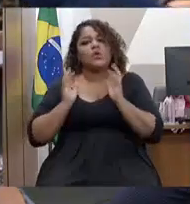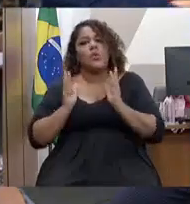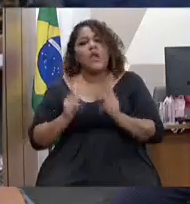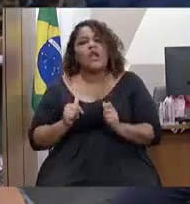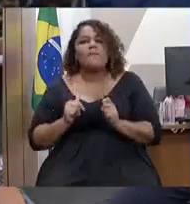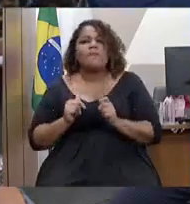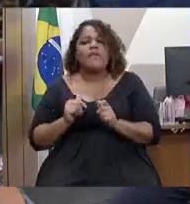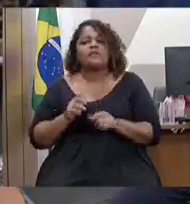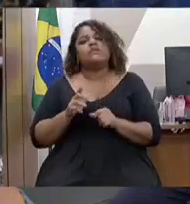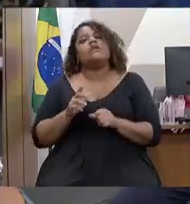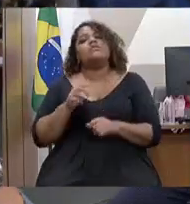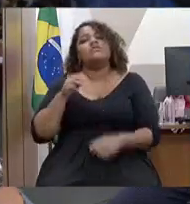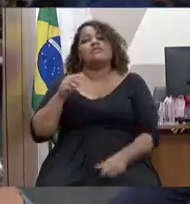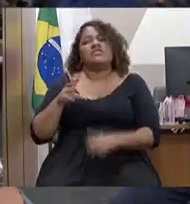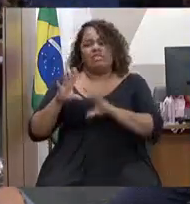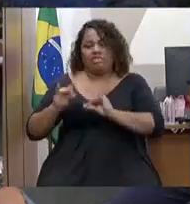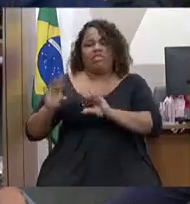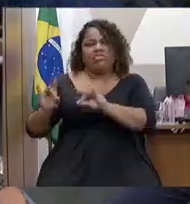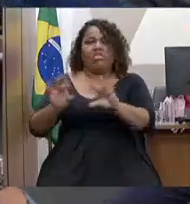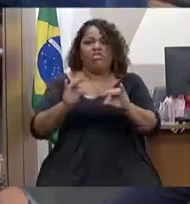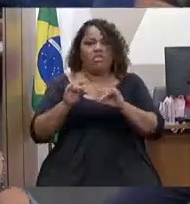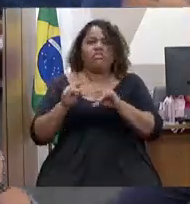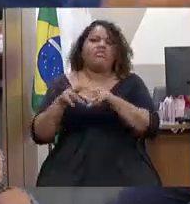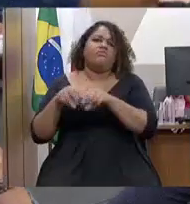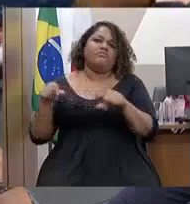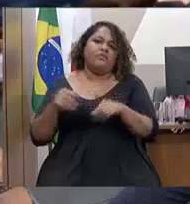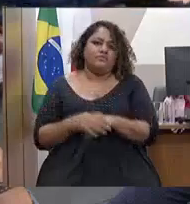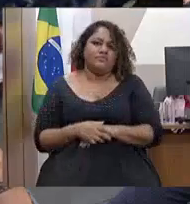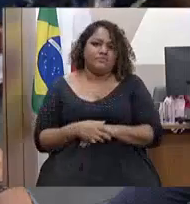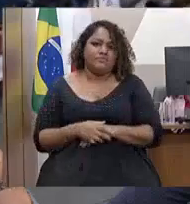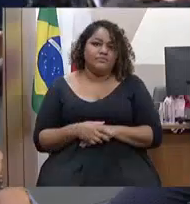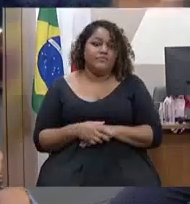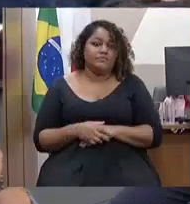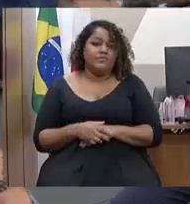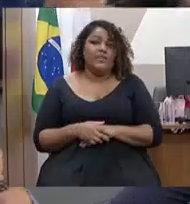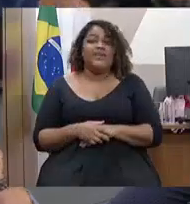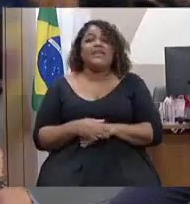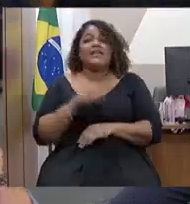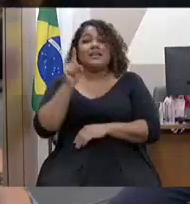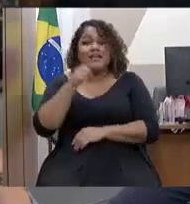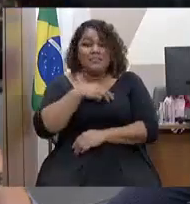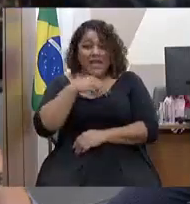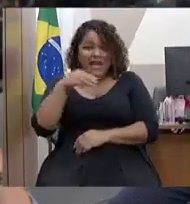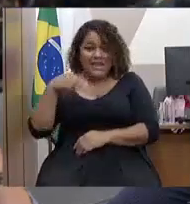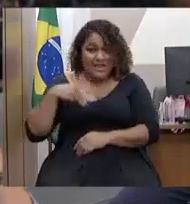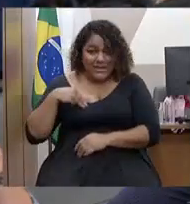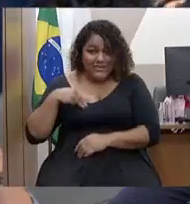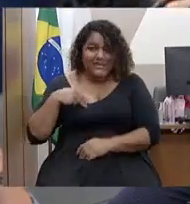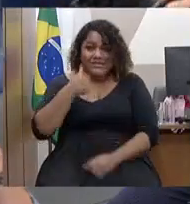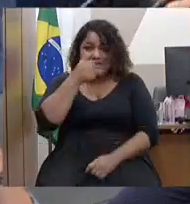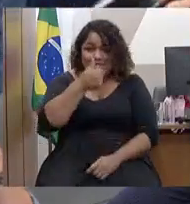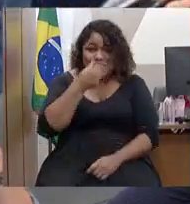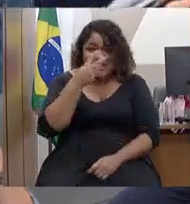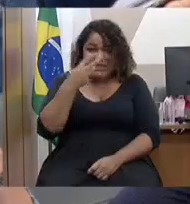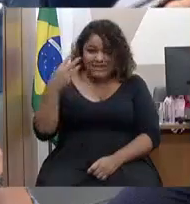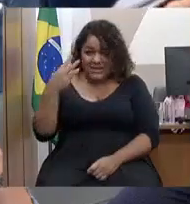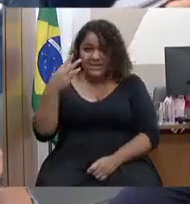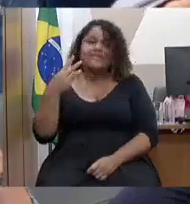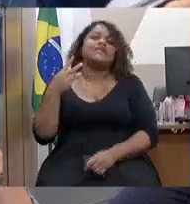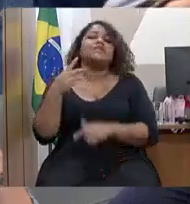desses de Mariana 183 trabalhadores que estavam lá no alojamento